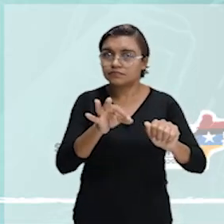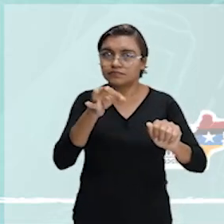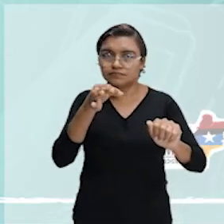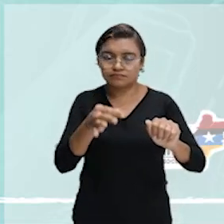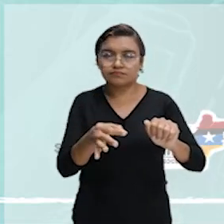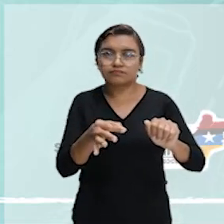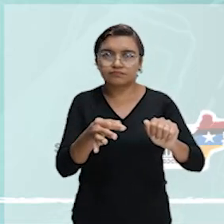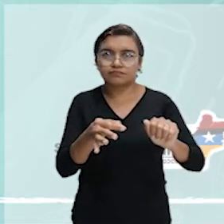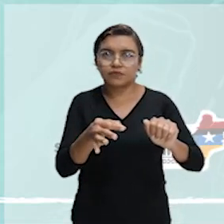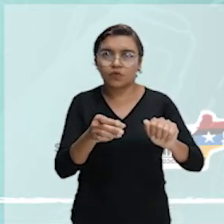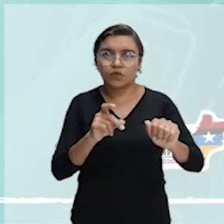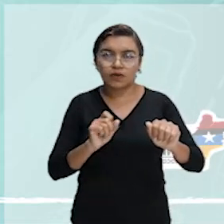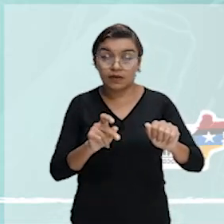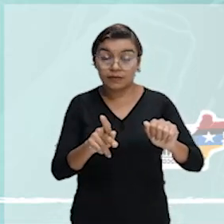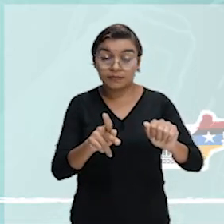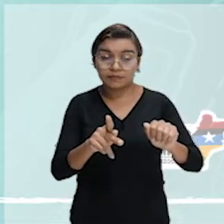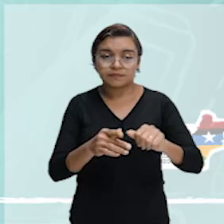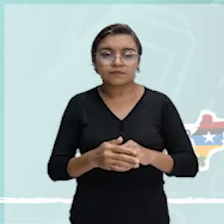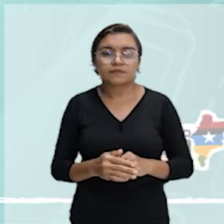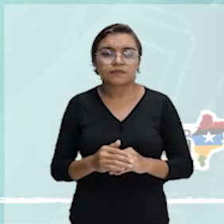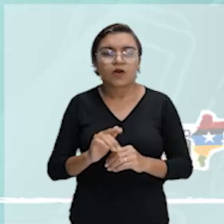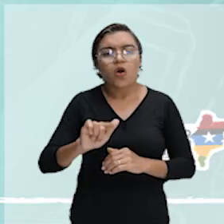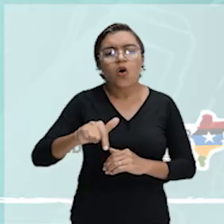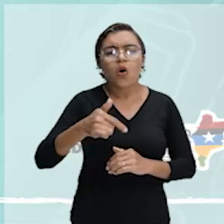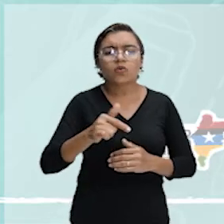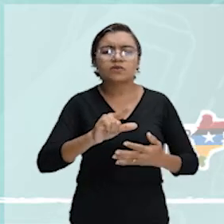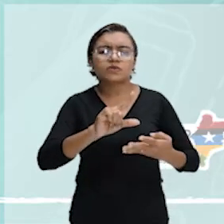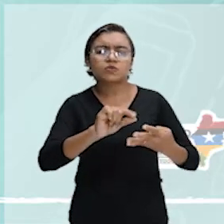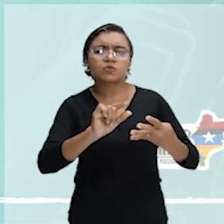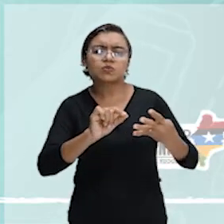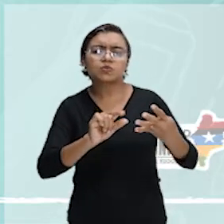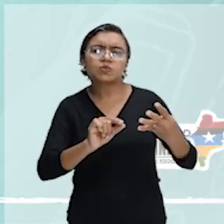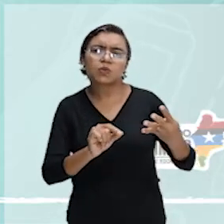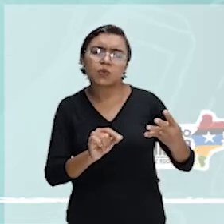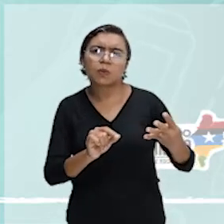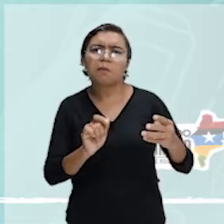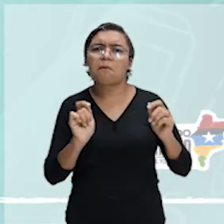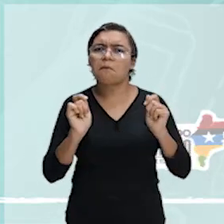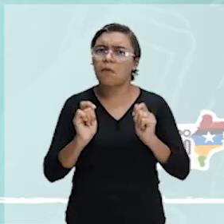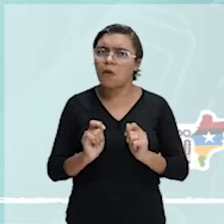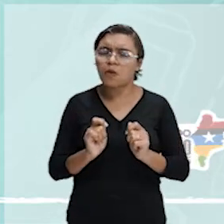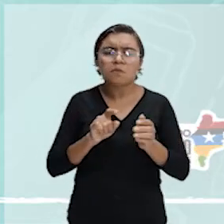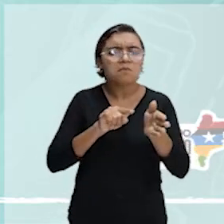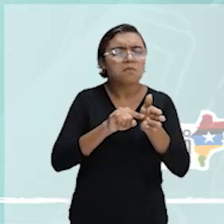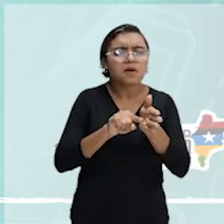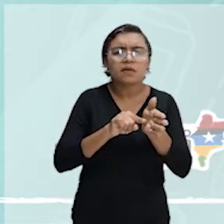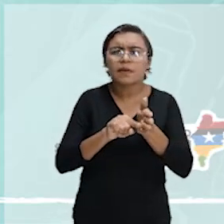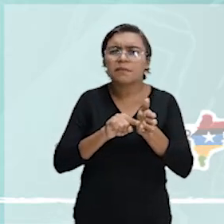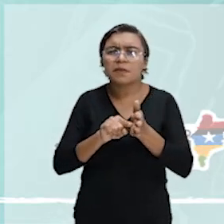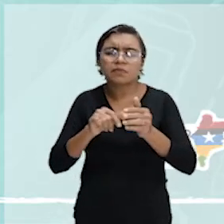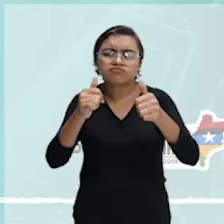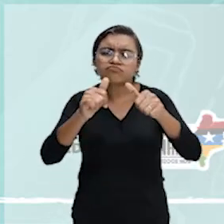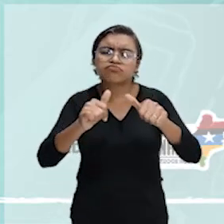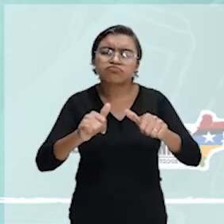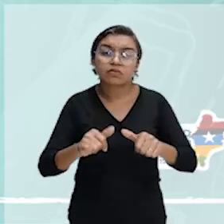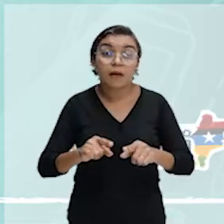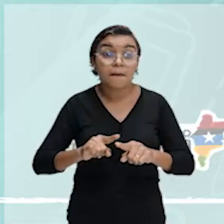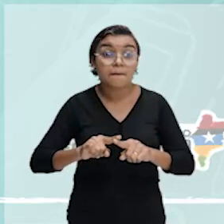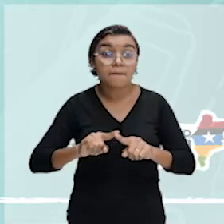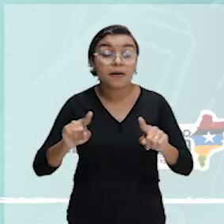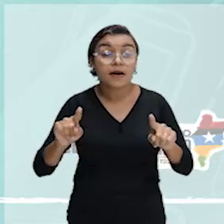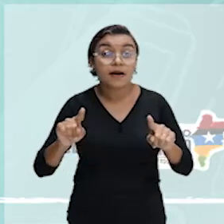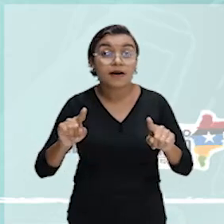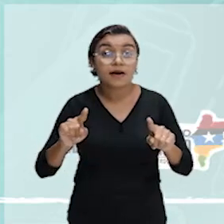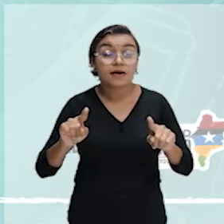você, tá bom? De todas essas alternativas aqui, eu posso questionar várias delas. Mas nesta